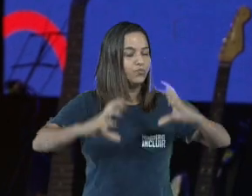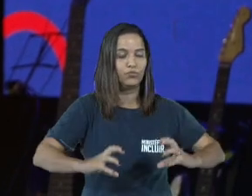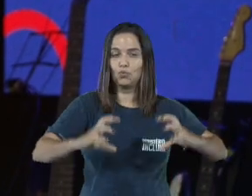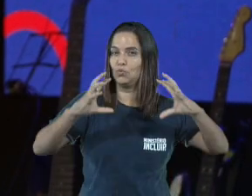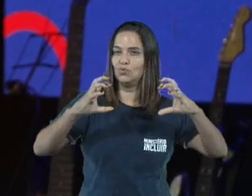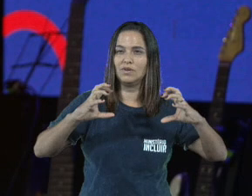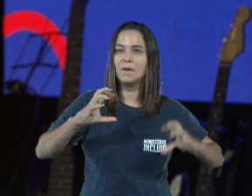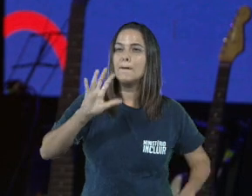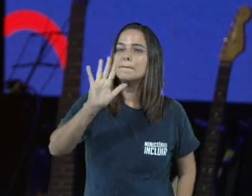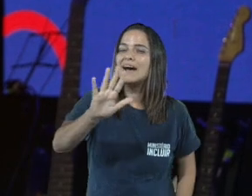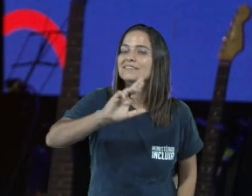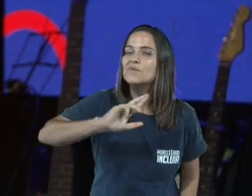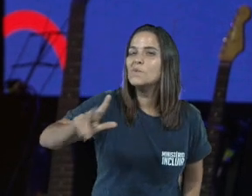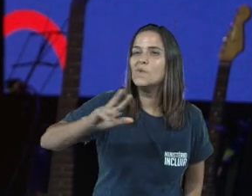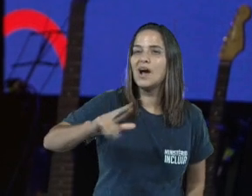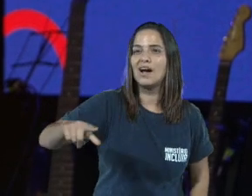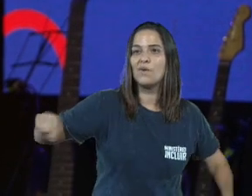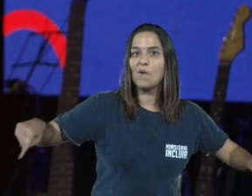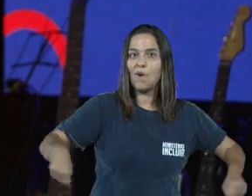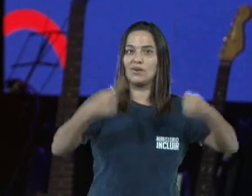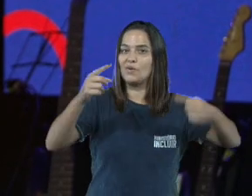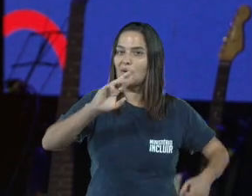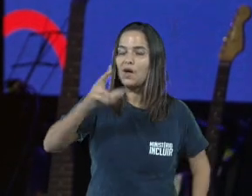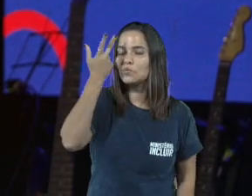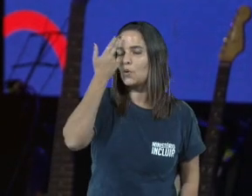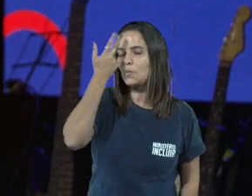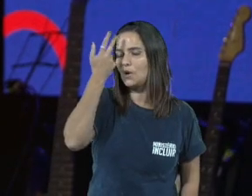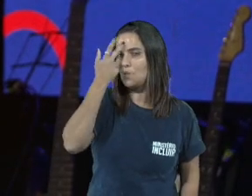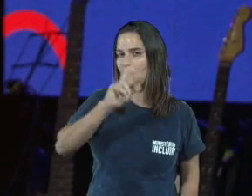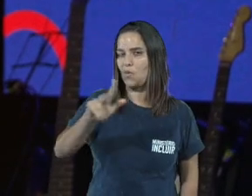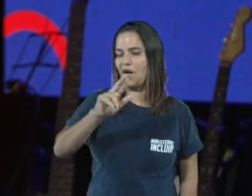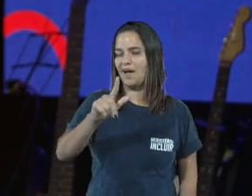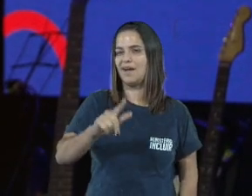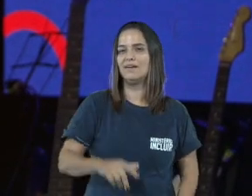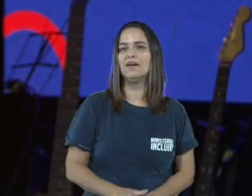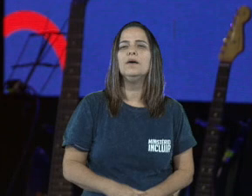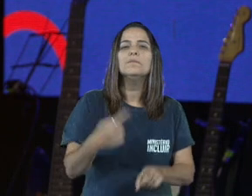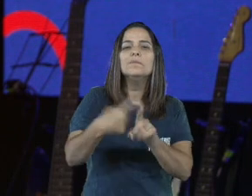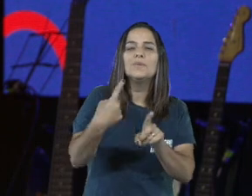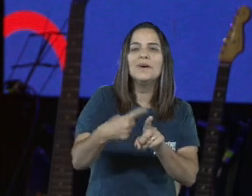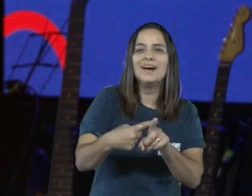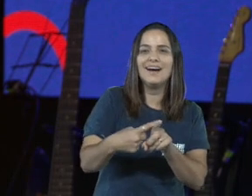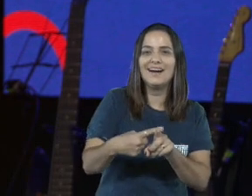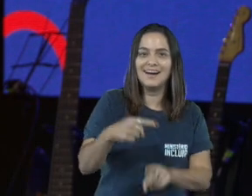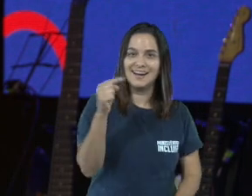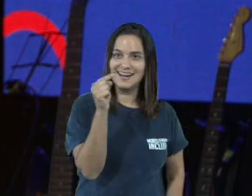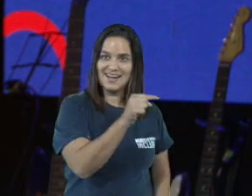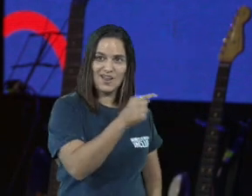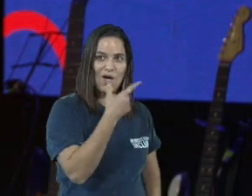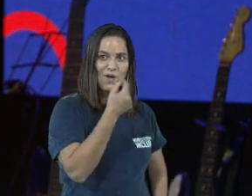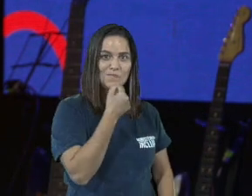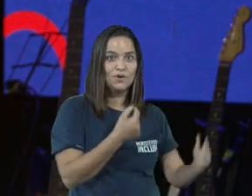dois metros 90 é brabo demais é muito grande no Versículo 5 nós temos que